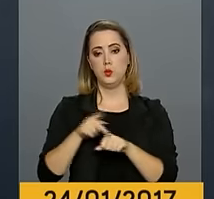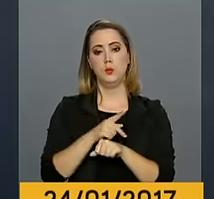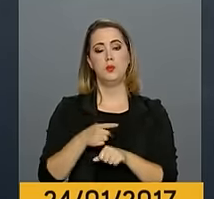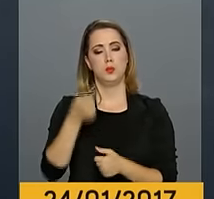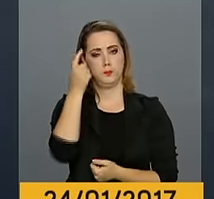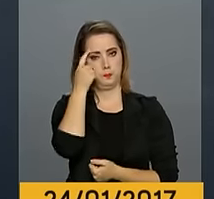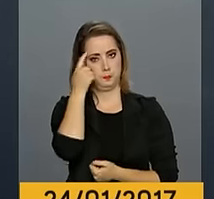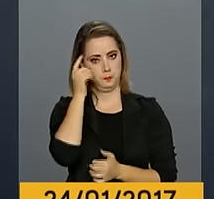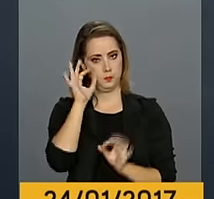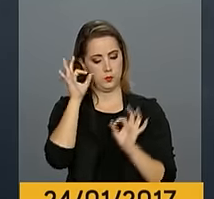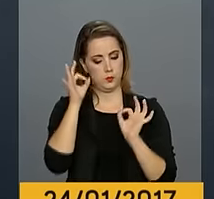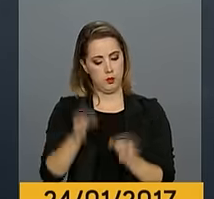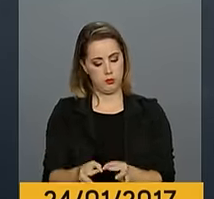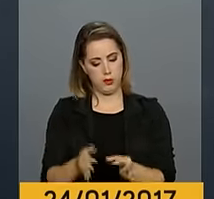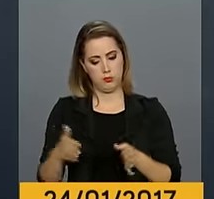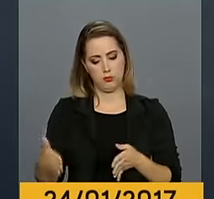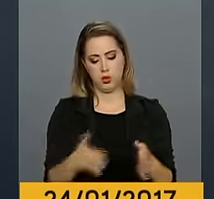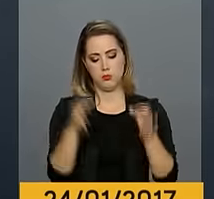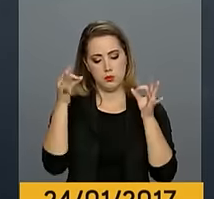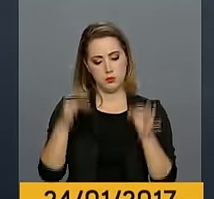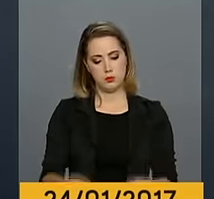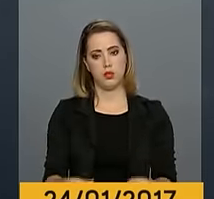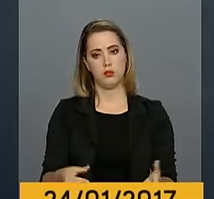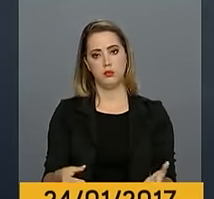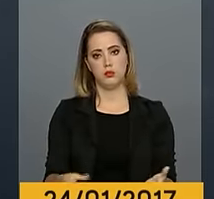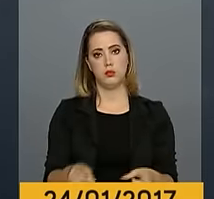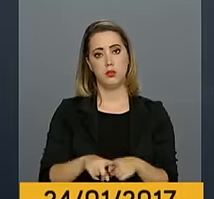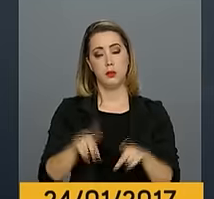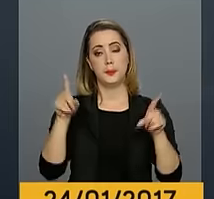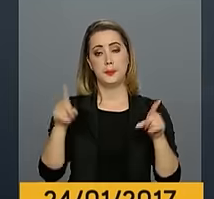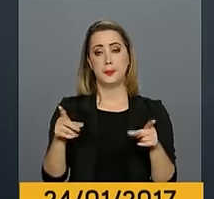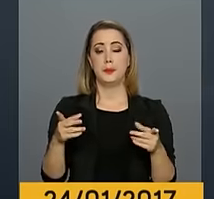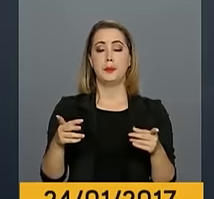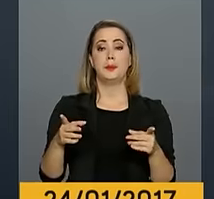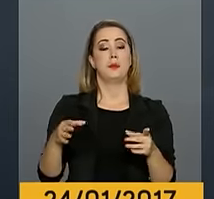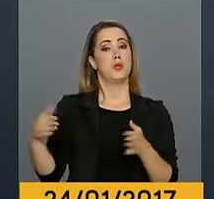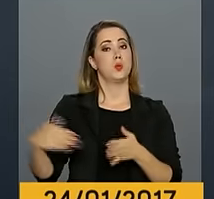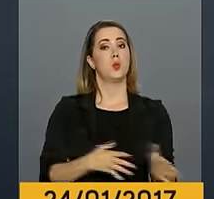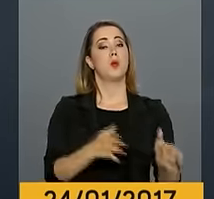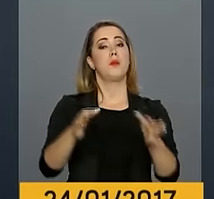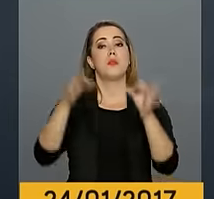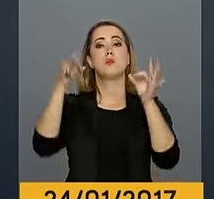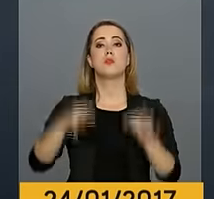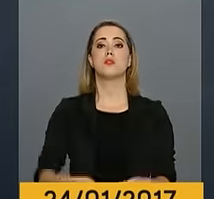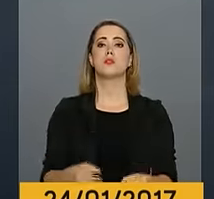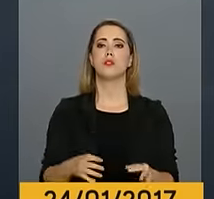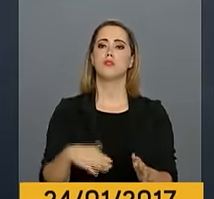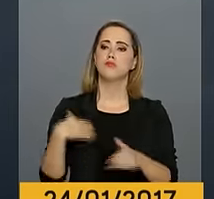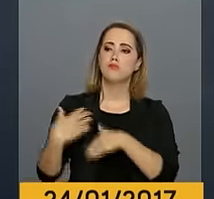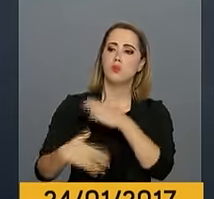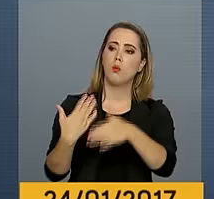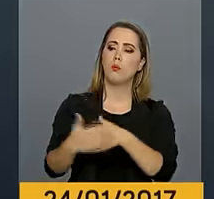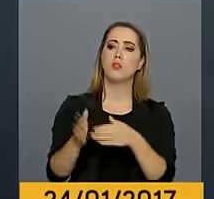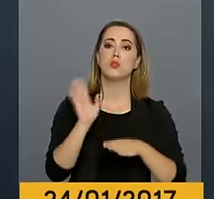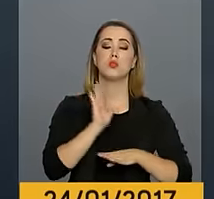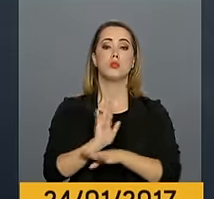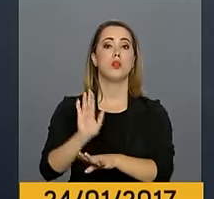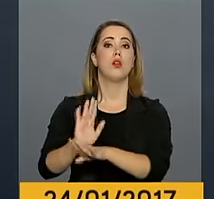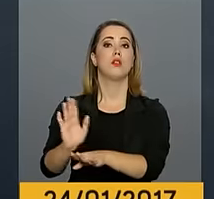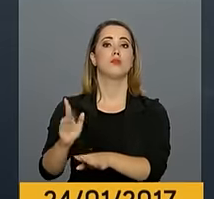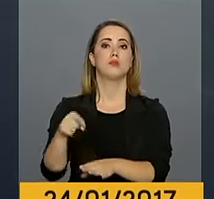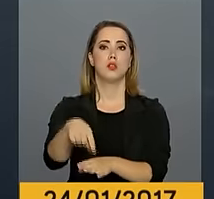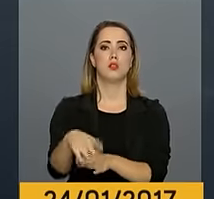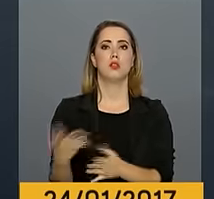eu, no caminho correto. Mas ele se torna mais correto ainda na medida que prestigia